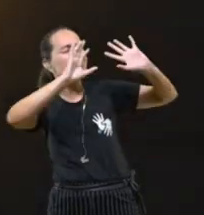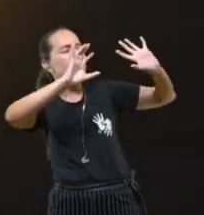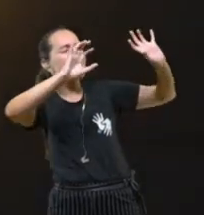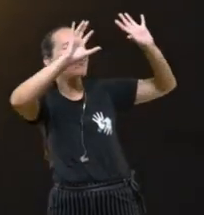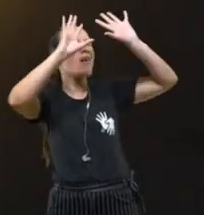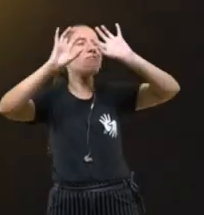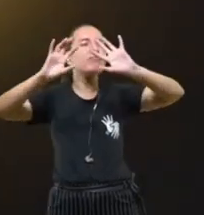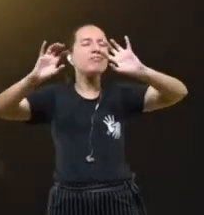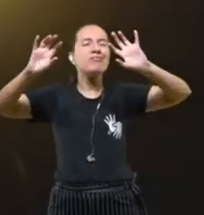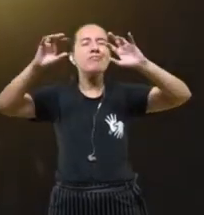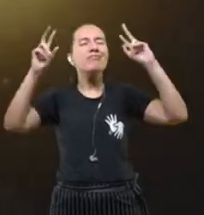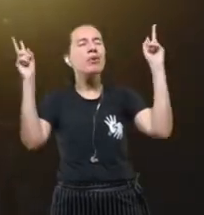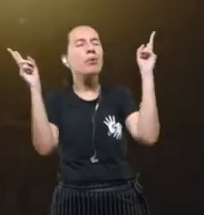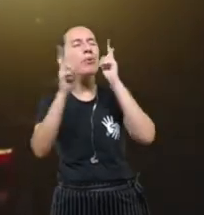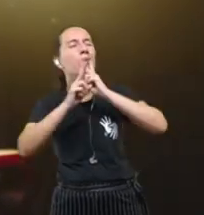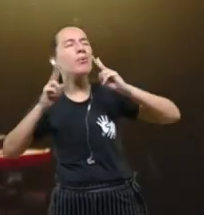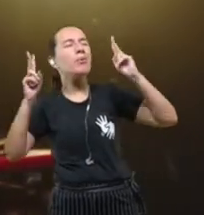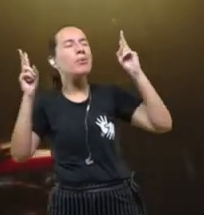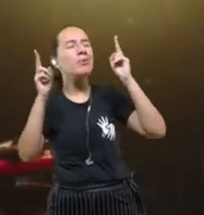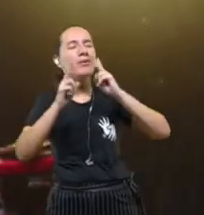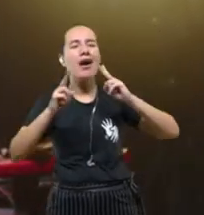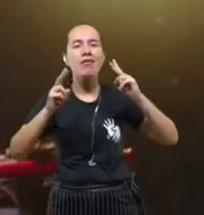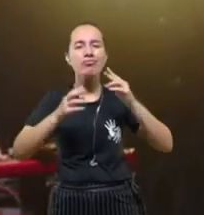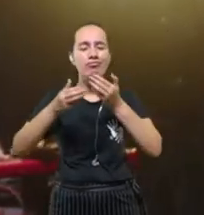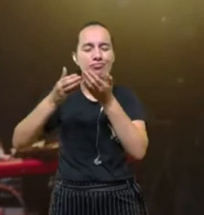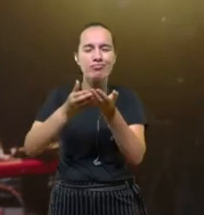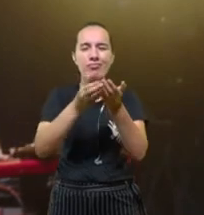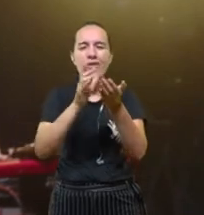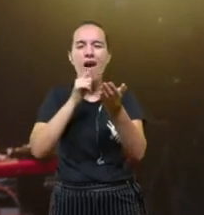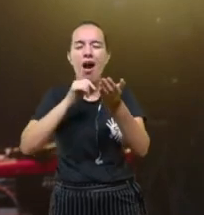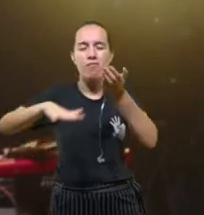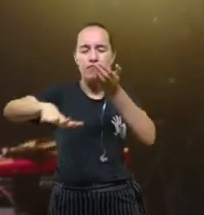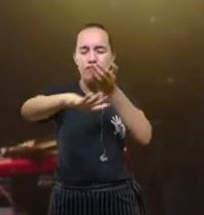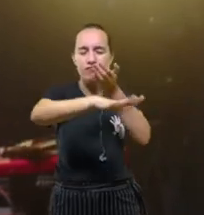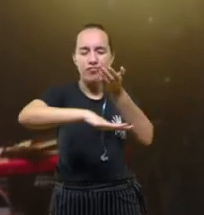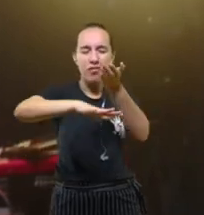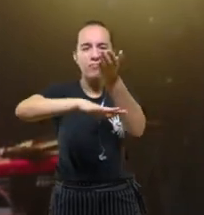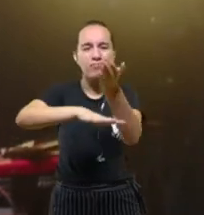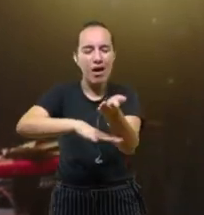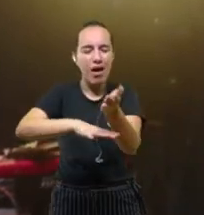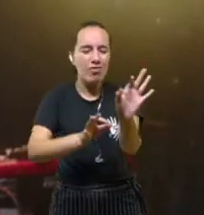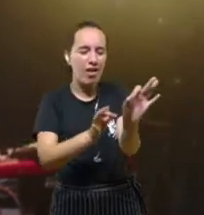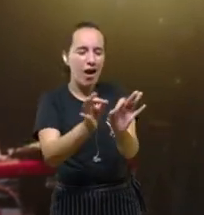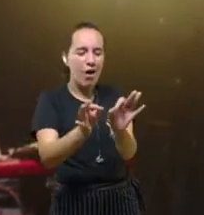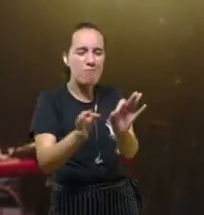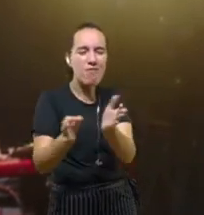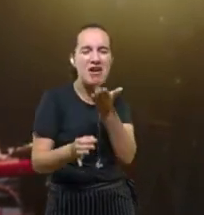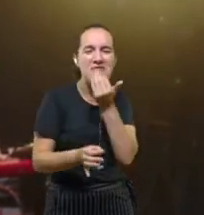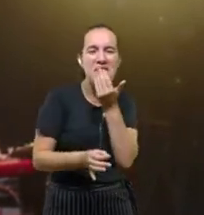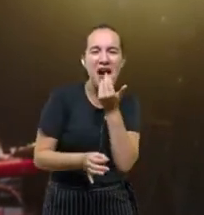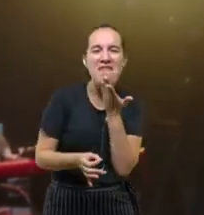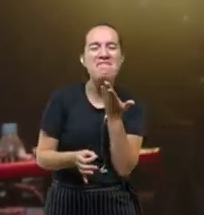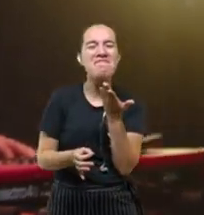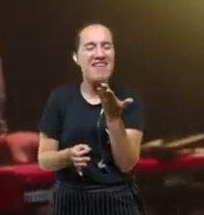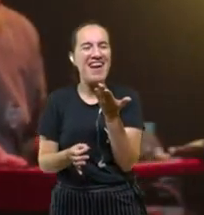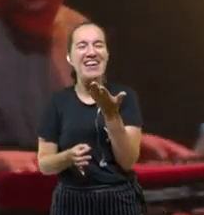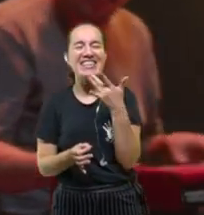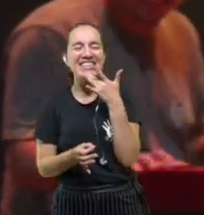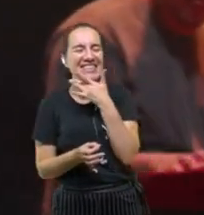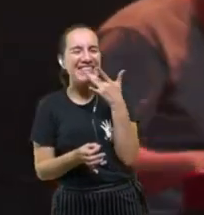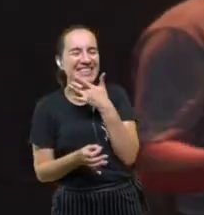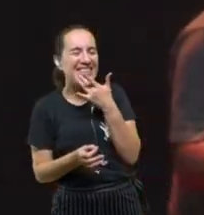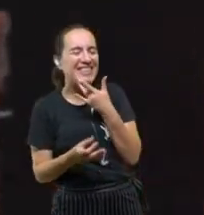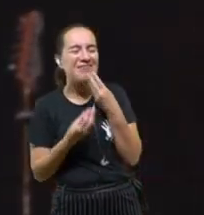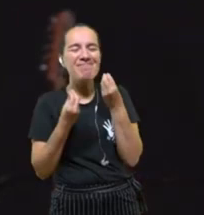rosto, e, sabe? Então paramos no meio do lago e comemos nossas coisas chiques e